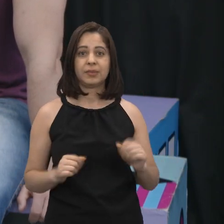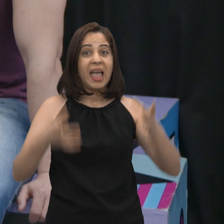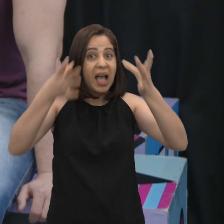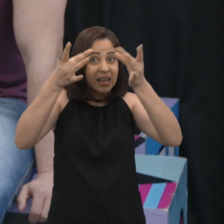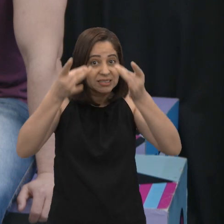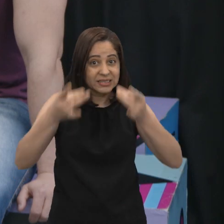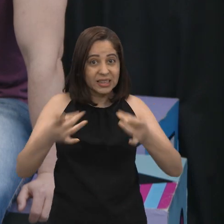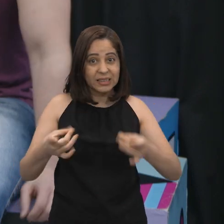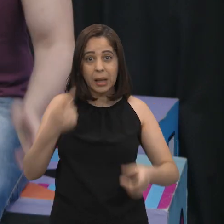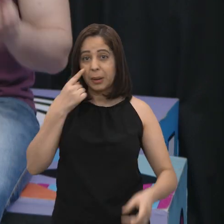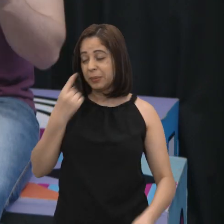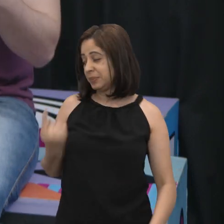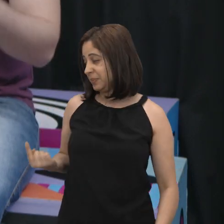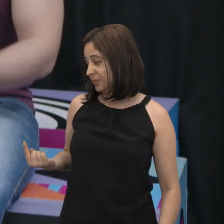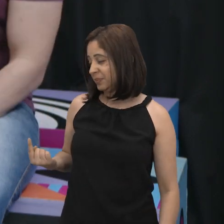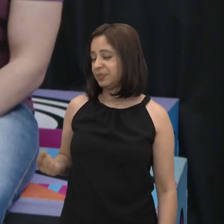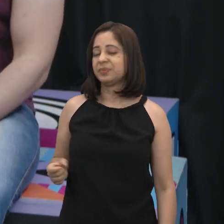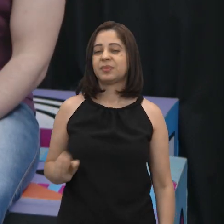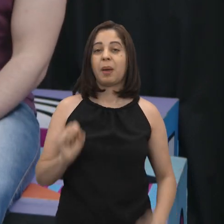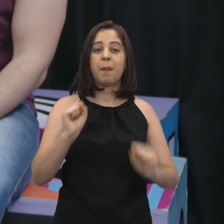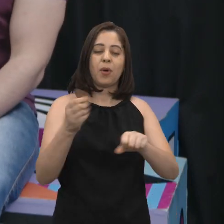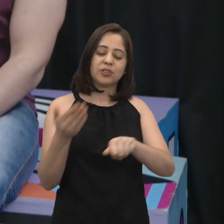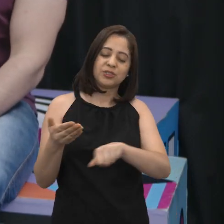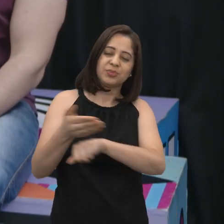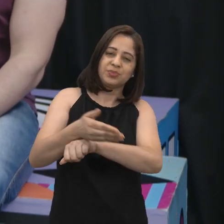mais detalhes sobre tudo isso, você pode conferir o site